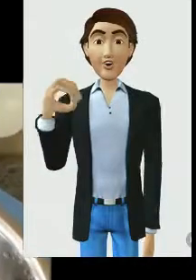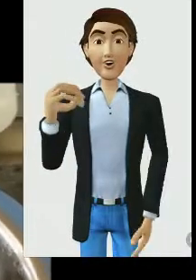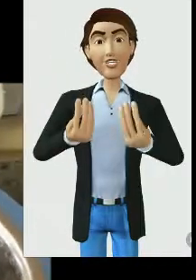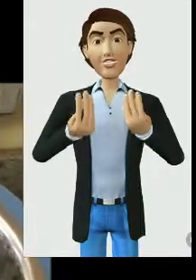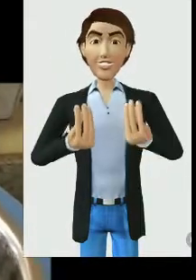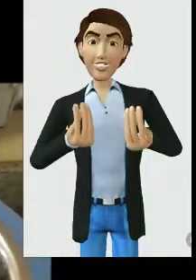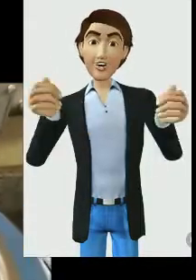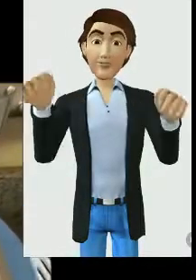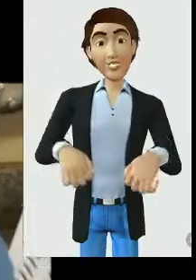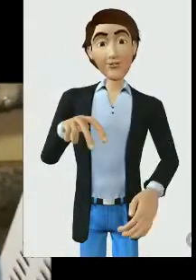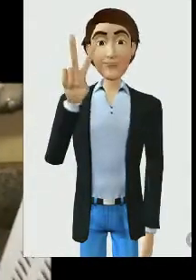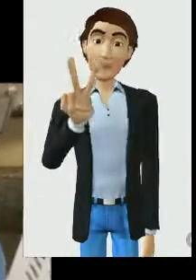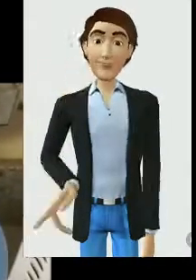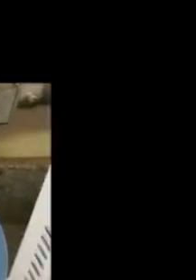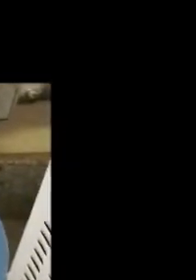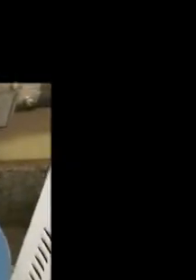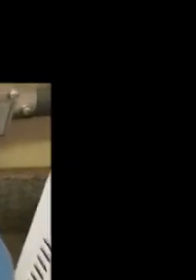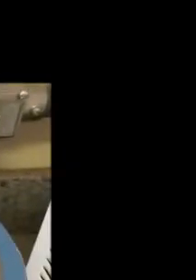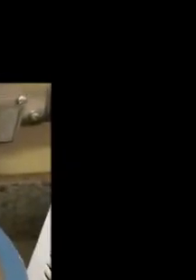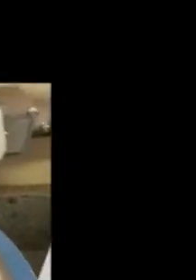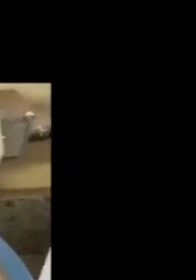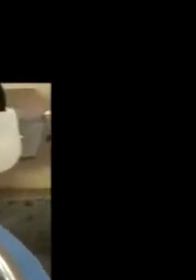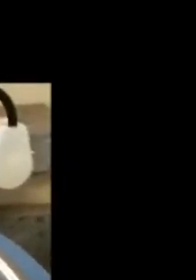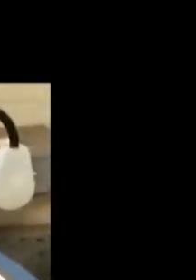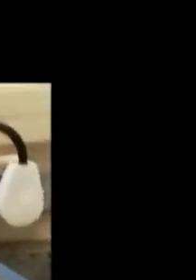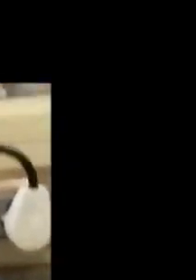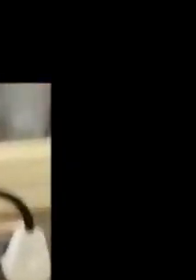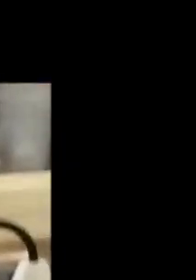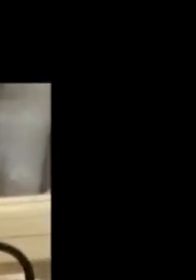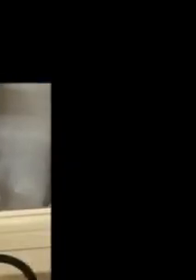rotaevaporado, como podemos ver.